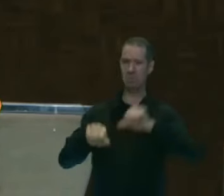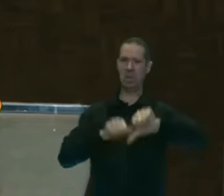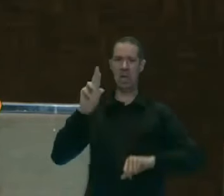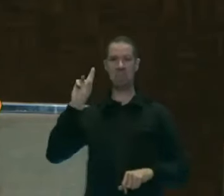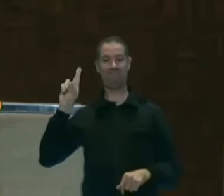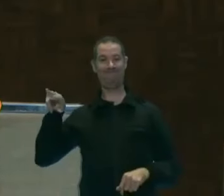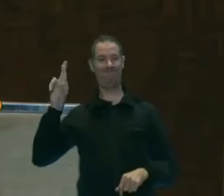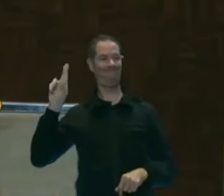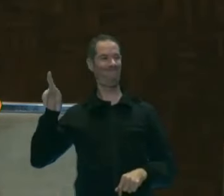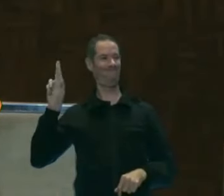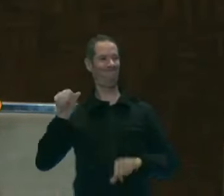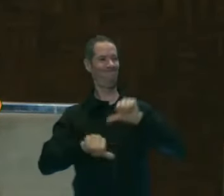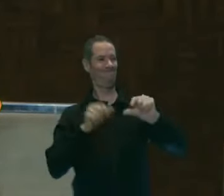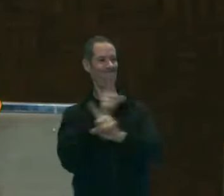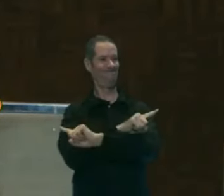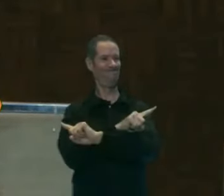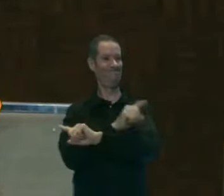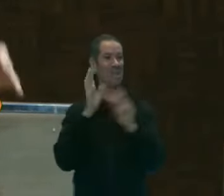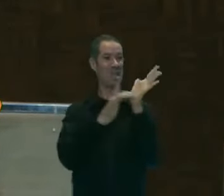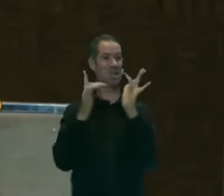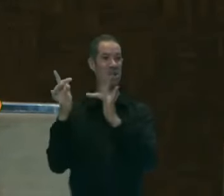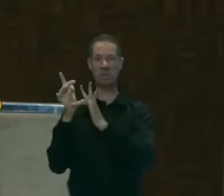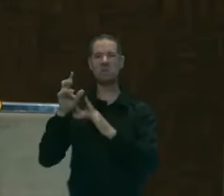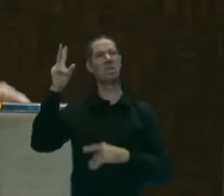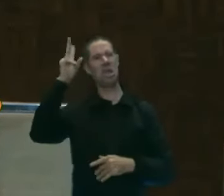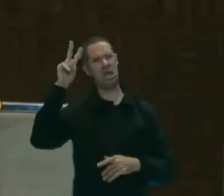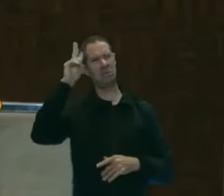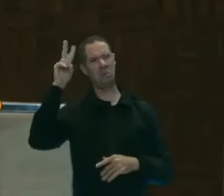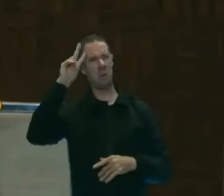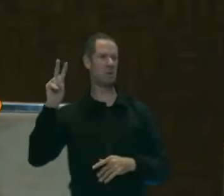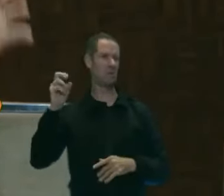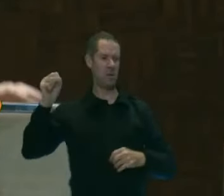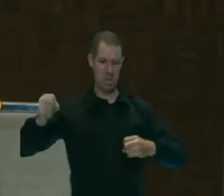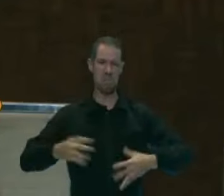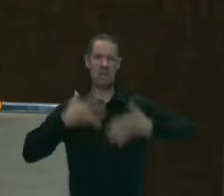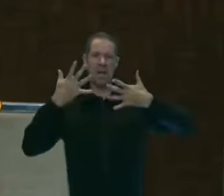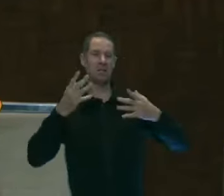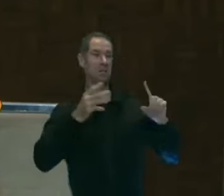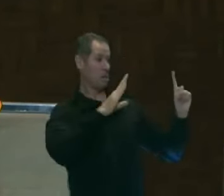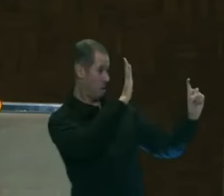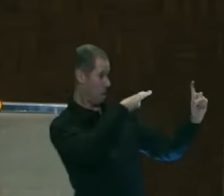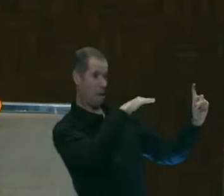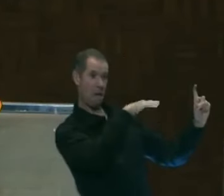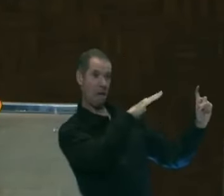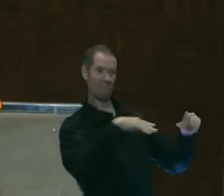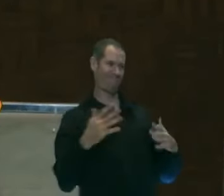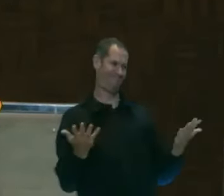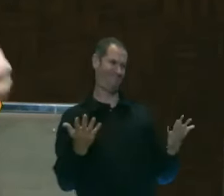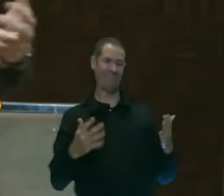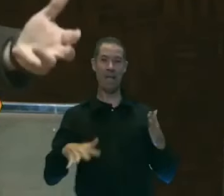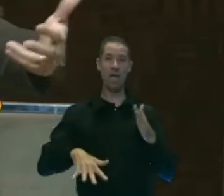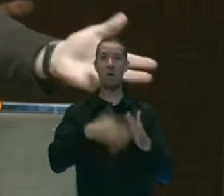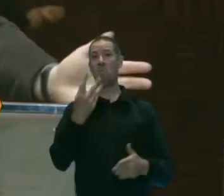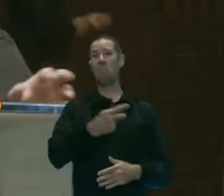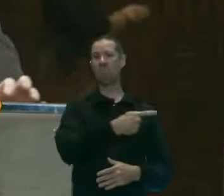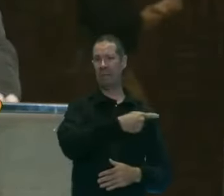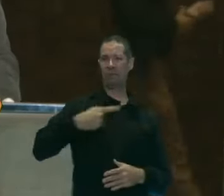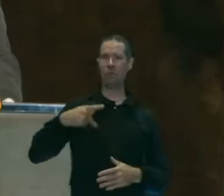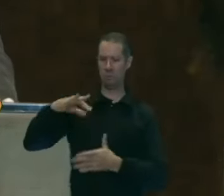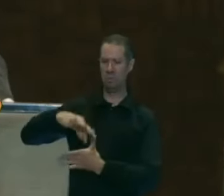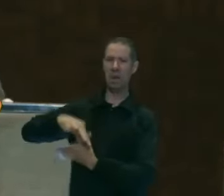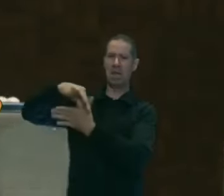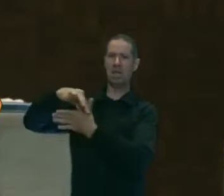científico. Jesus é um personagem histórico. Os milagres são mitos. E muitos pastores e líderes